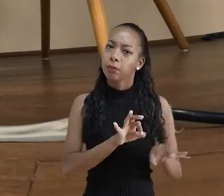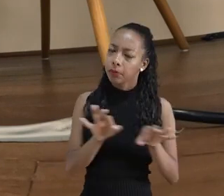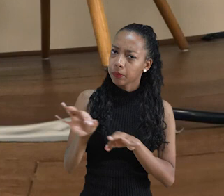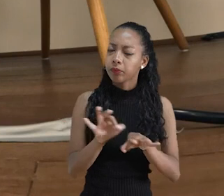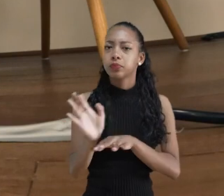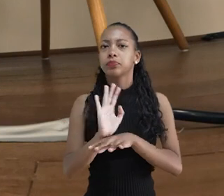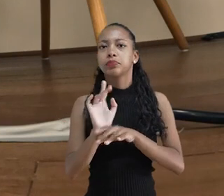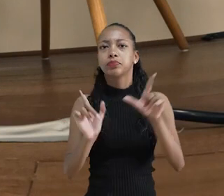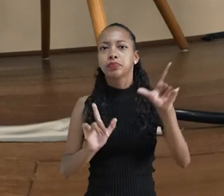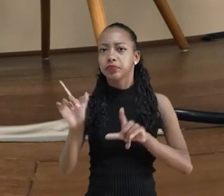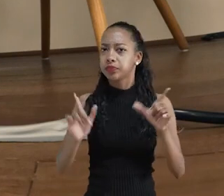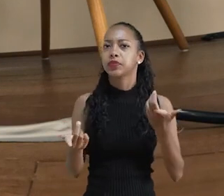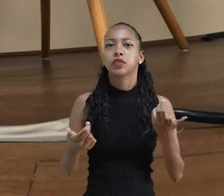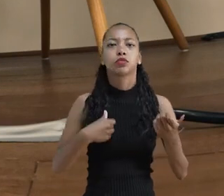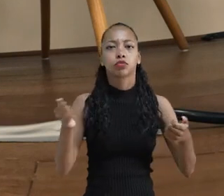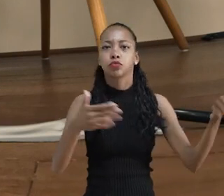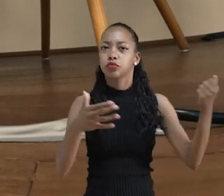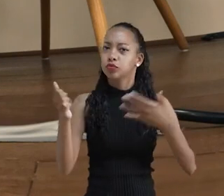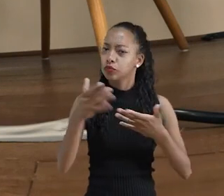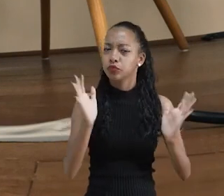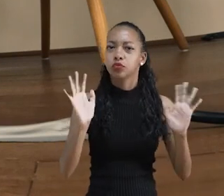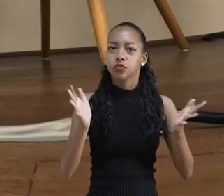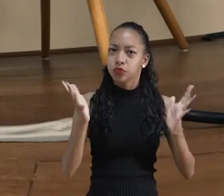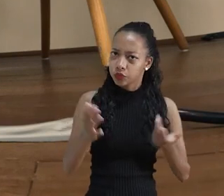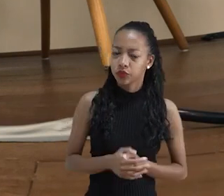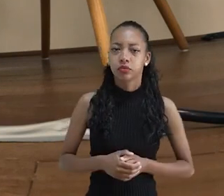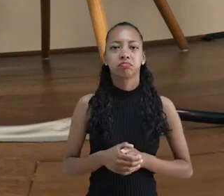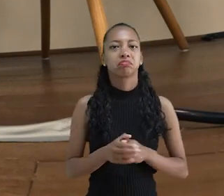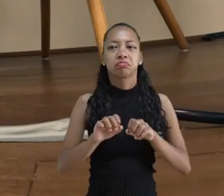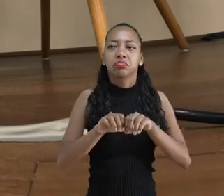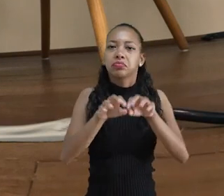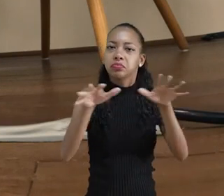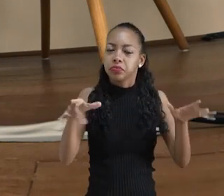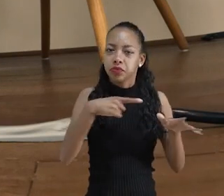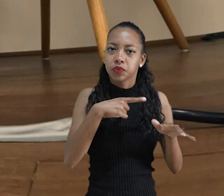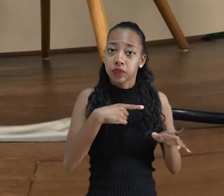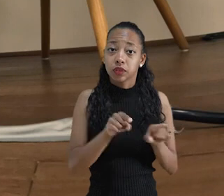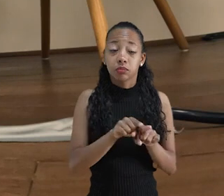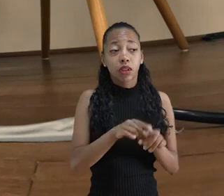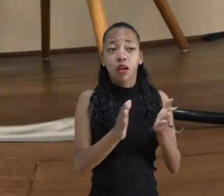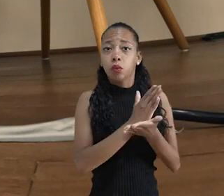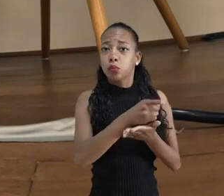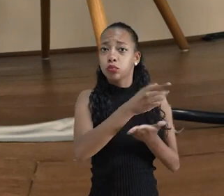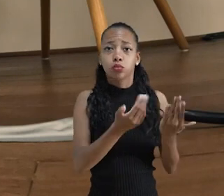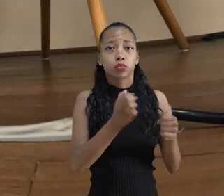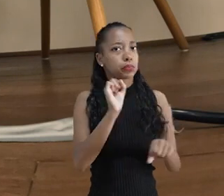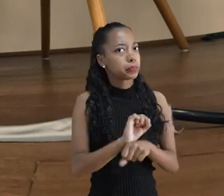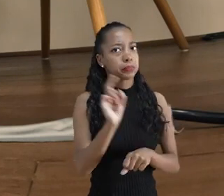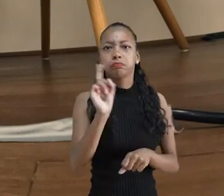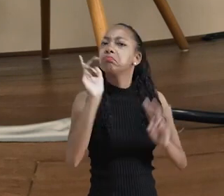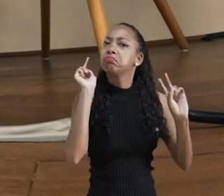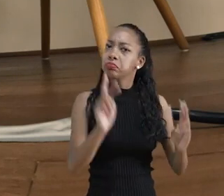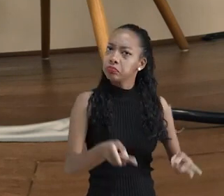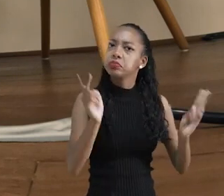eh e os filmes estão por aí circulando muitos deles continuam fazendo aí né porque eu acho que é o principal para nós